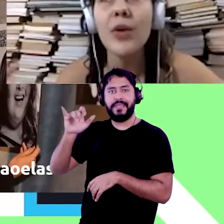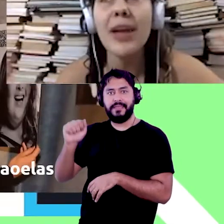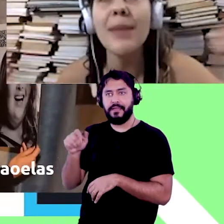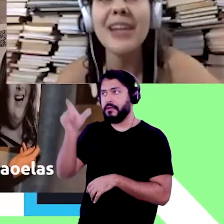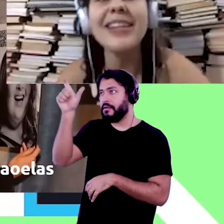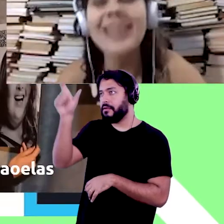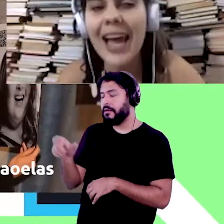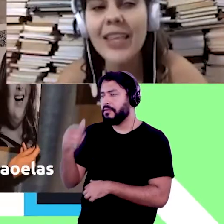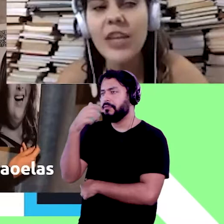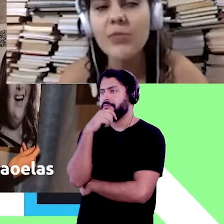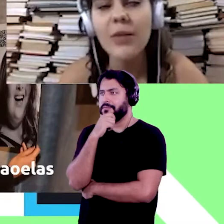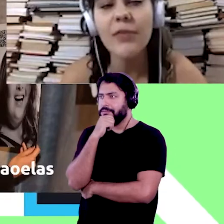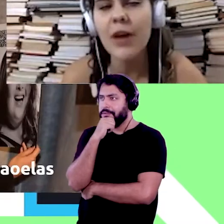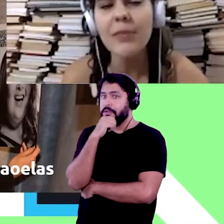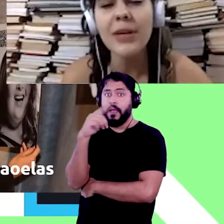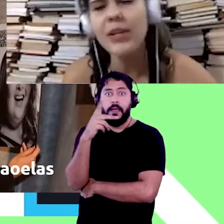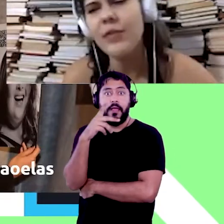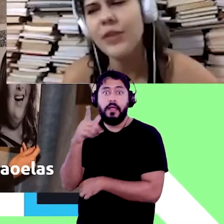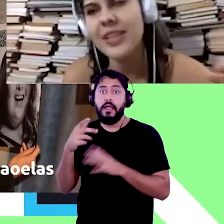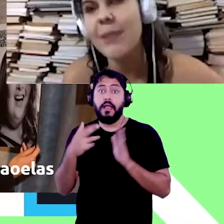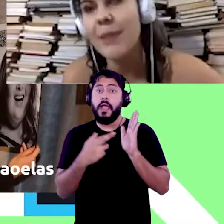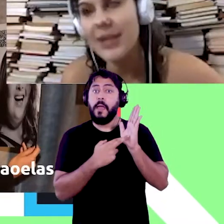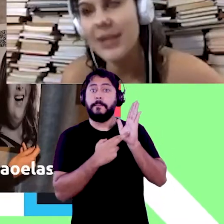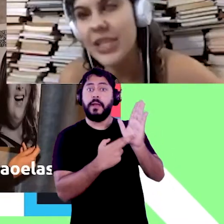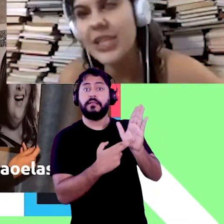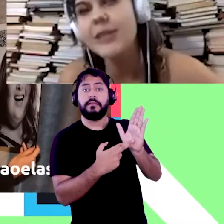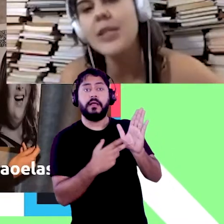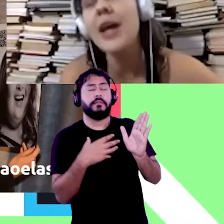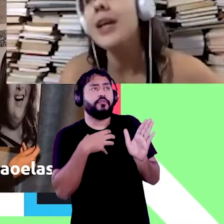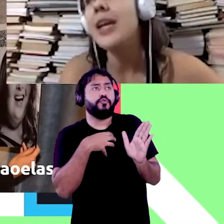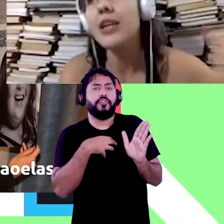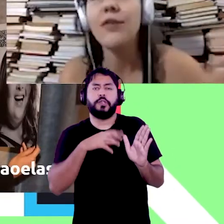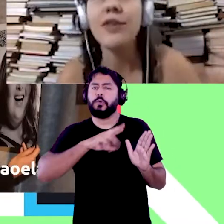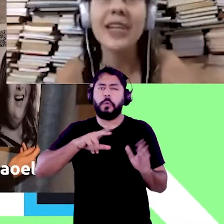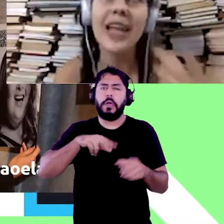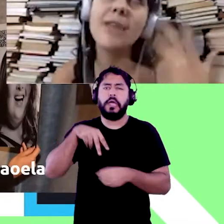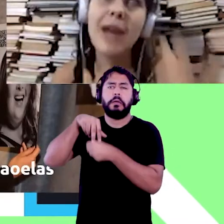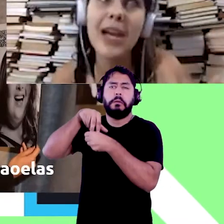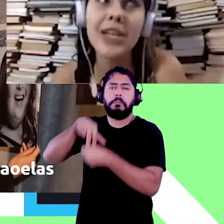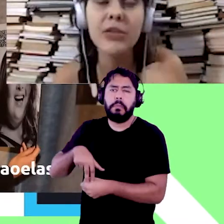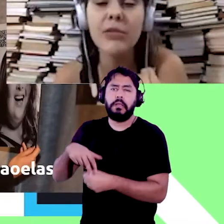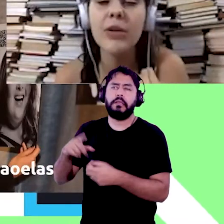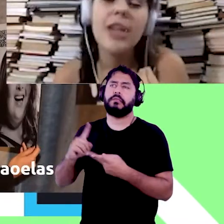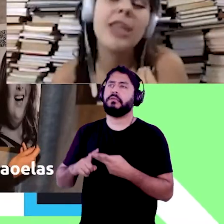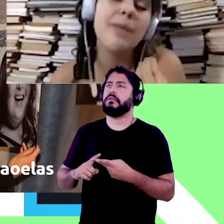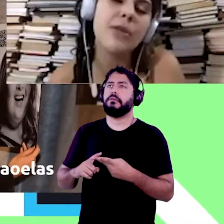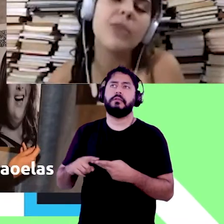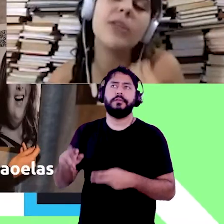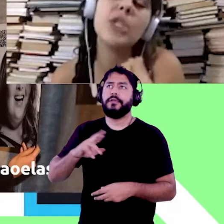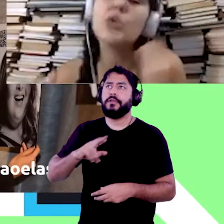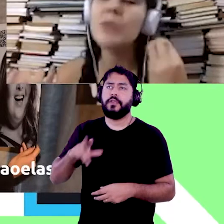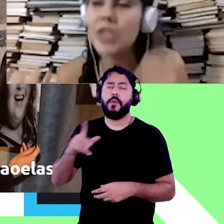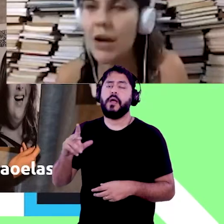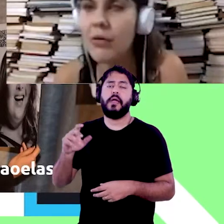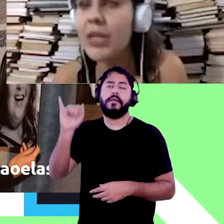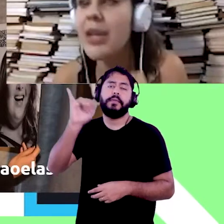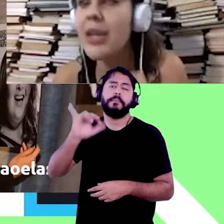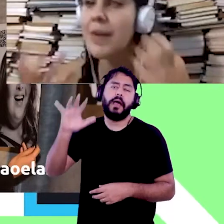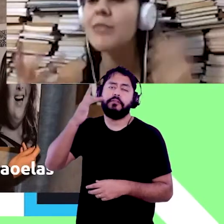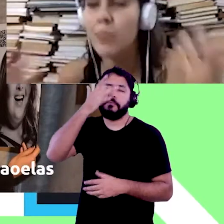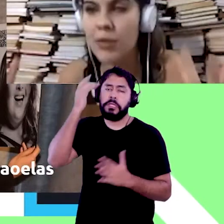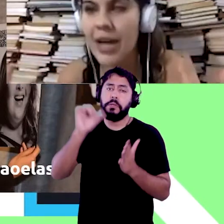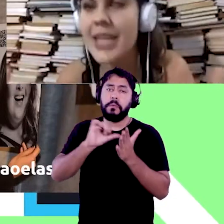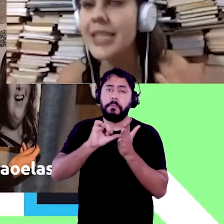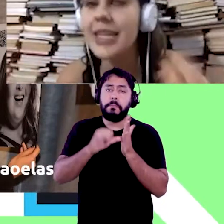sendo representada de uma forma que não fosse capacitista, que não fosse aquela imagem da pessoa com síndrome de Down, que é